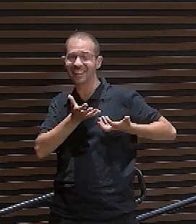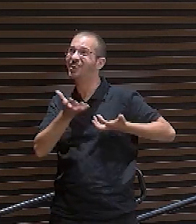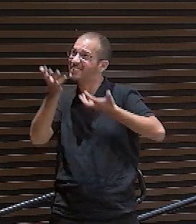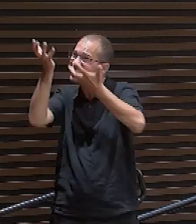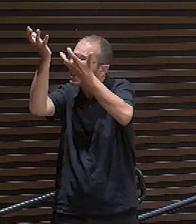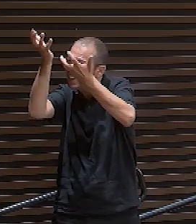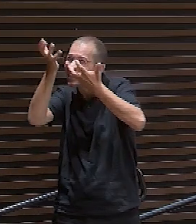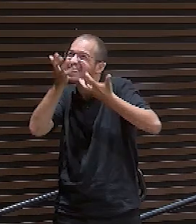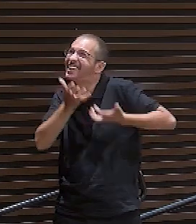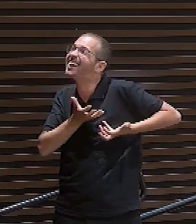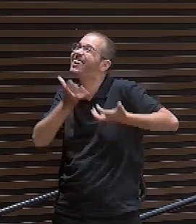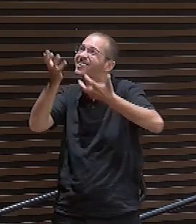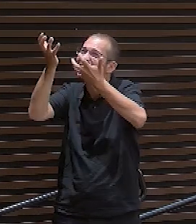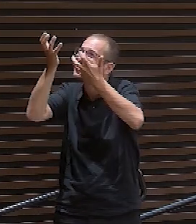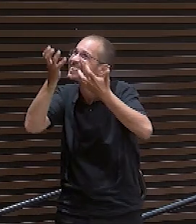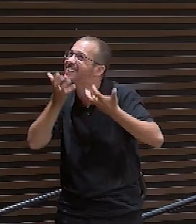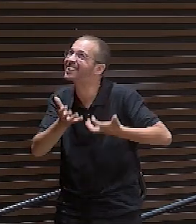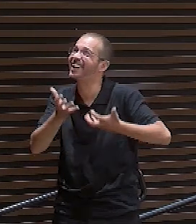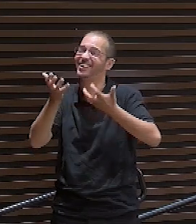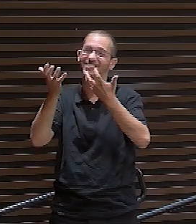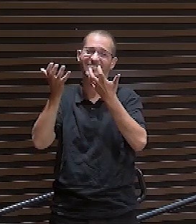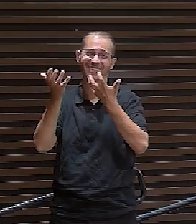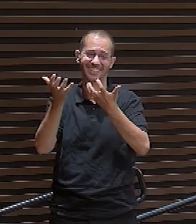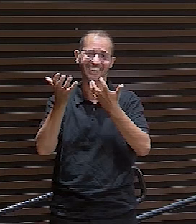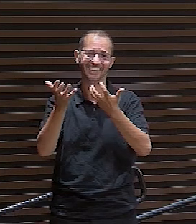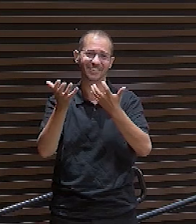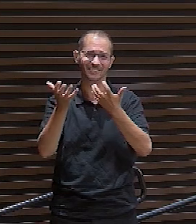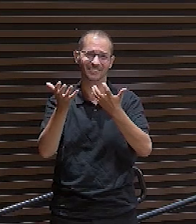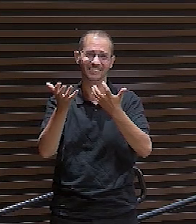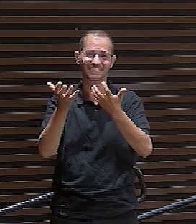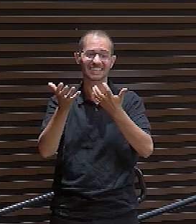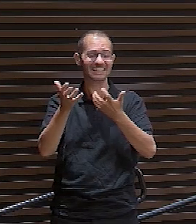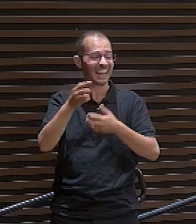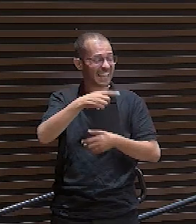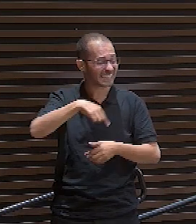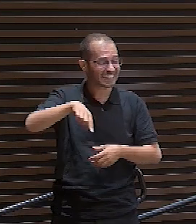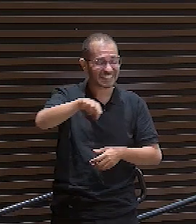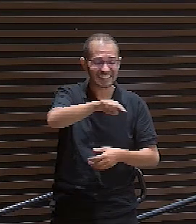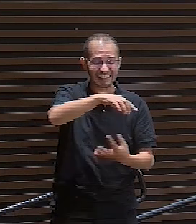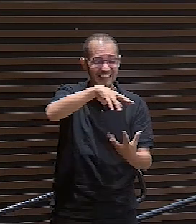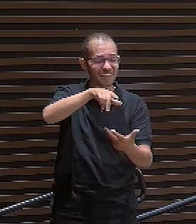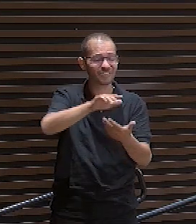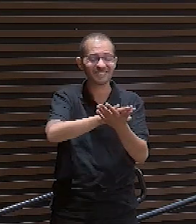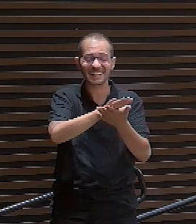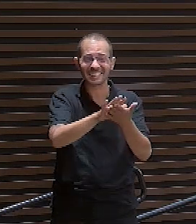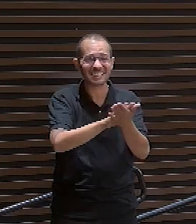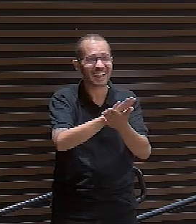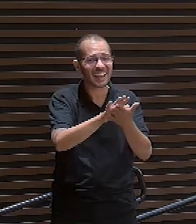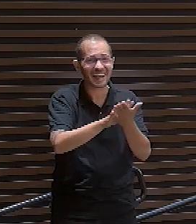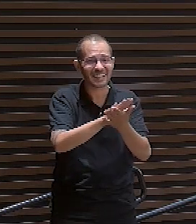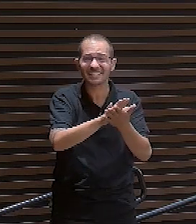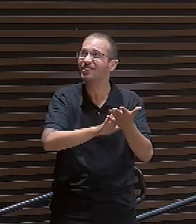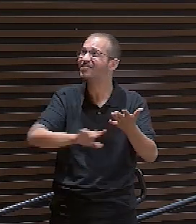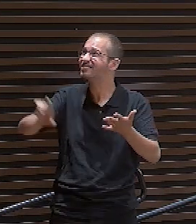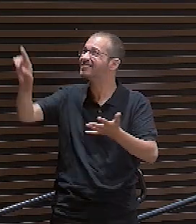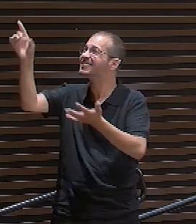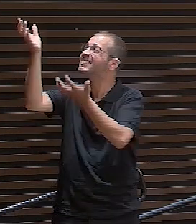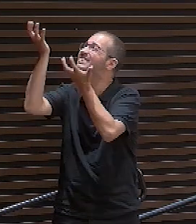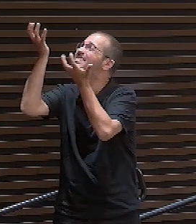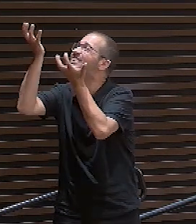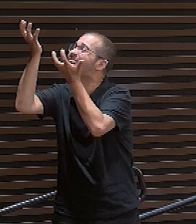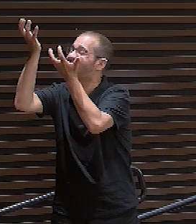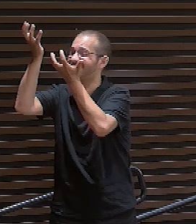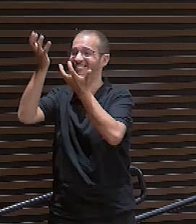Nenhum bem eu tenho na terra senão a ti, nem no céu. Eu quero a ti.